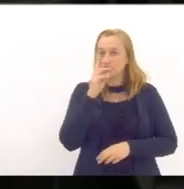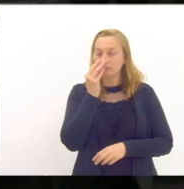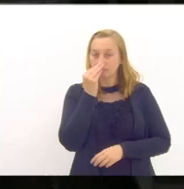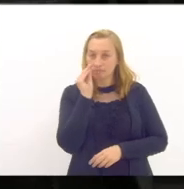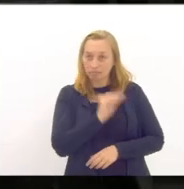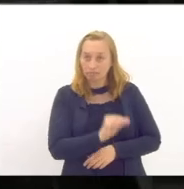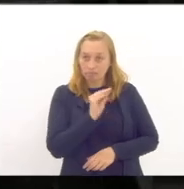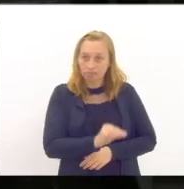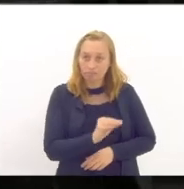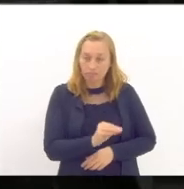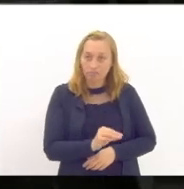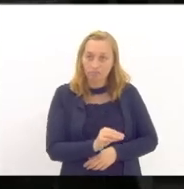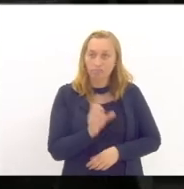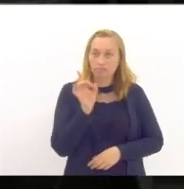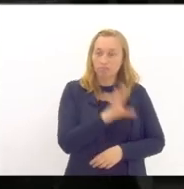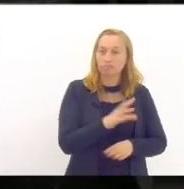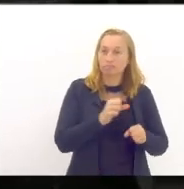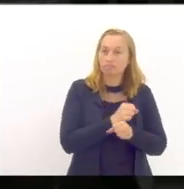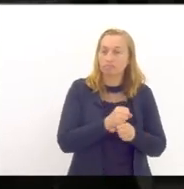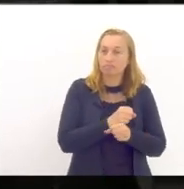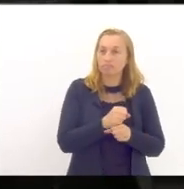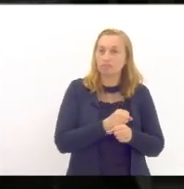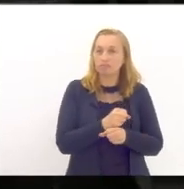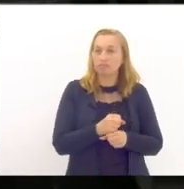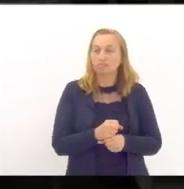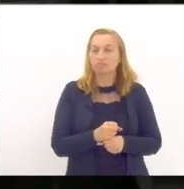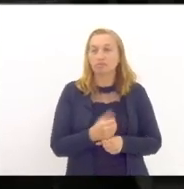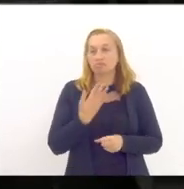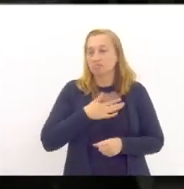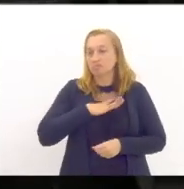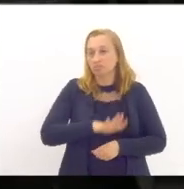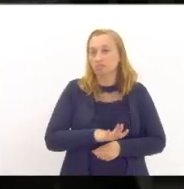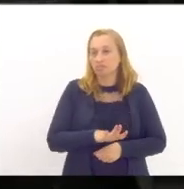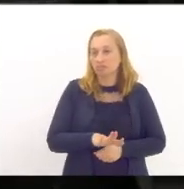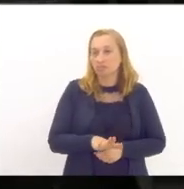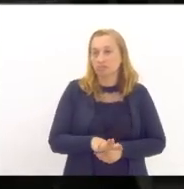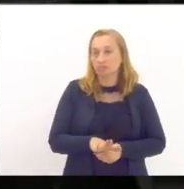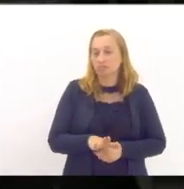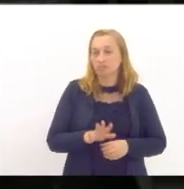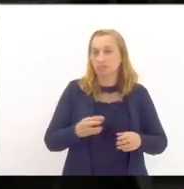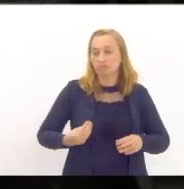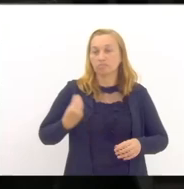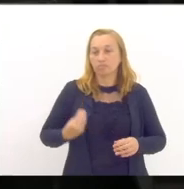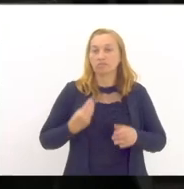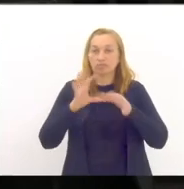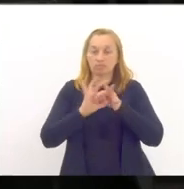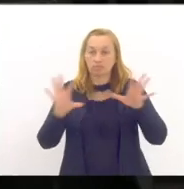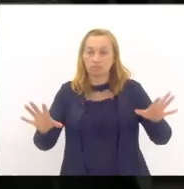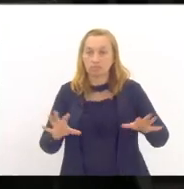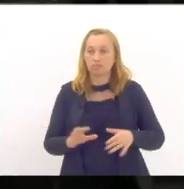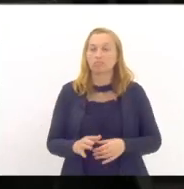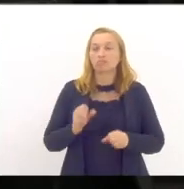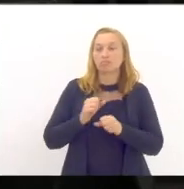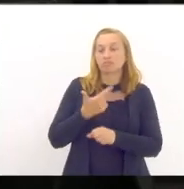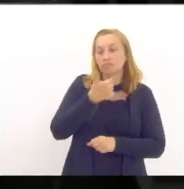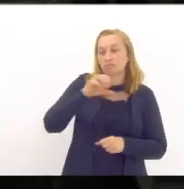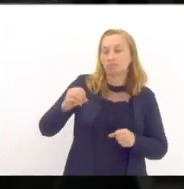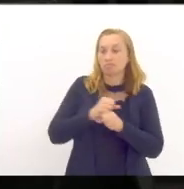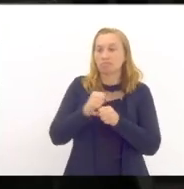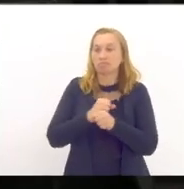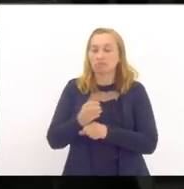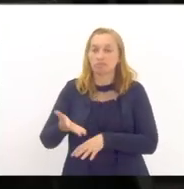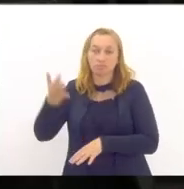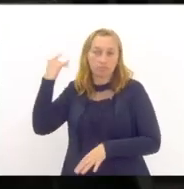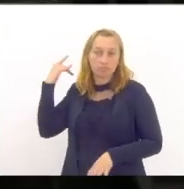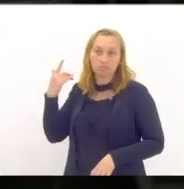desrespeitado e ameaçado nos últimos anos por aqueles que não gostam de conviver democraticamente. 100 anos atrás, o jornalista e